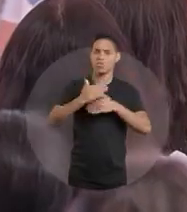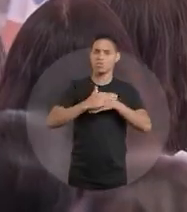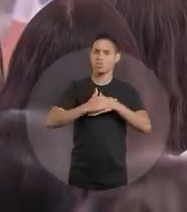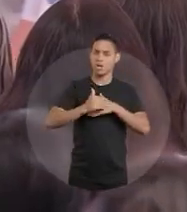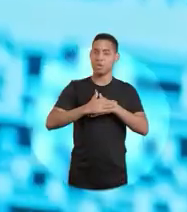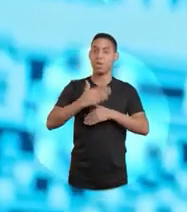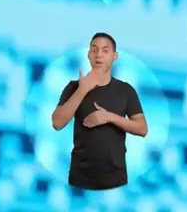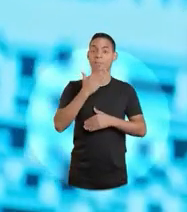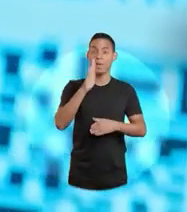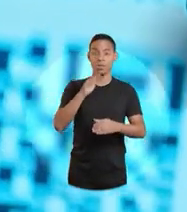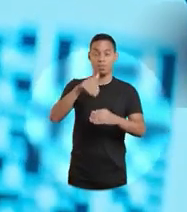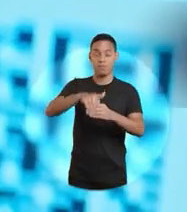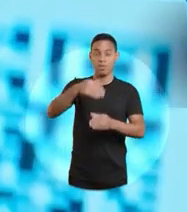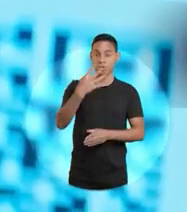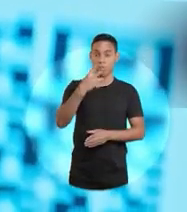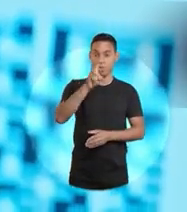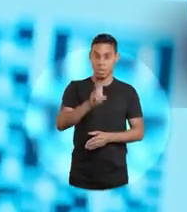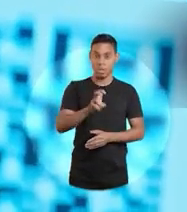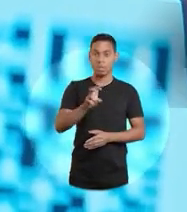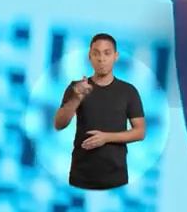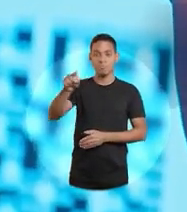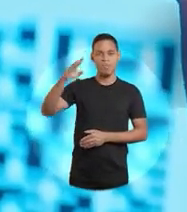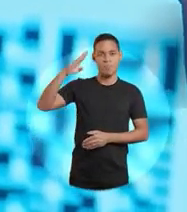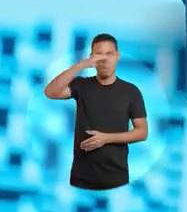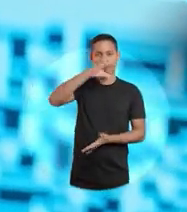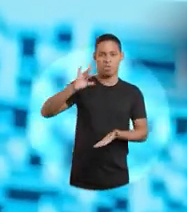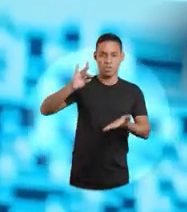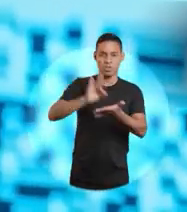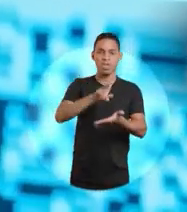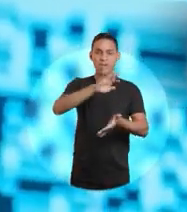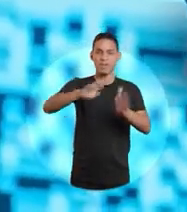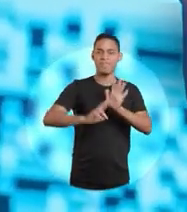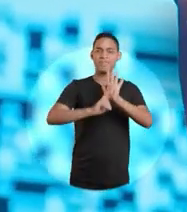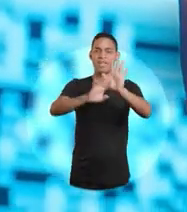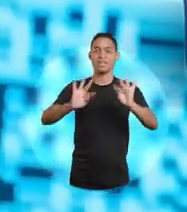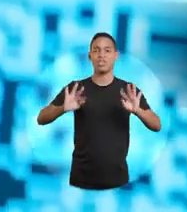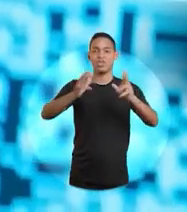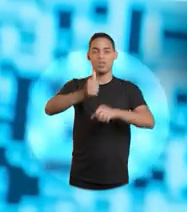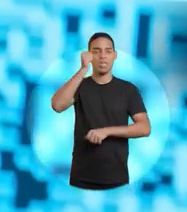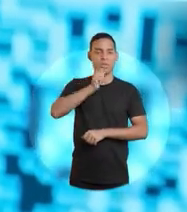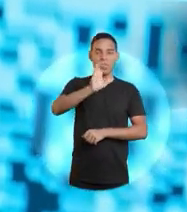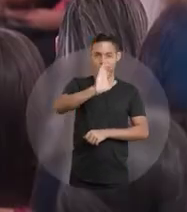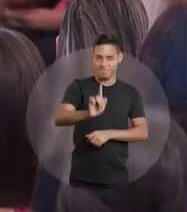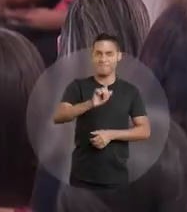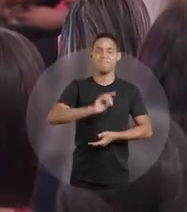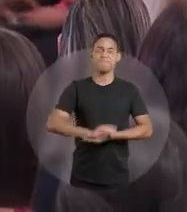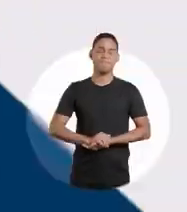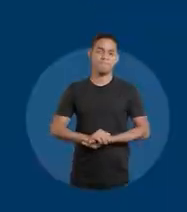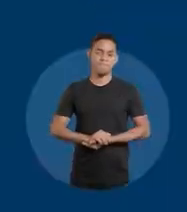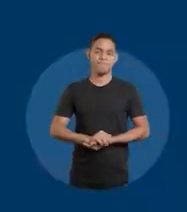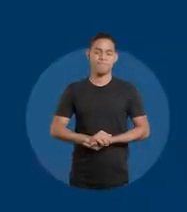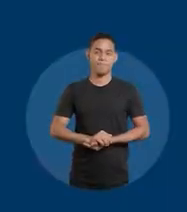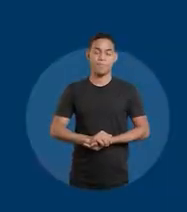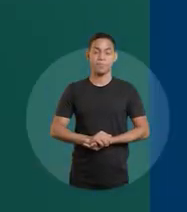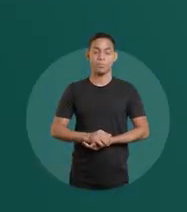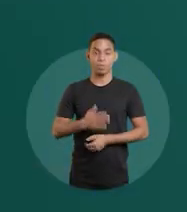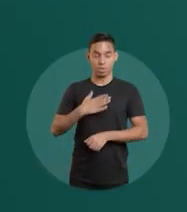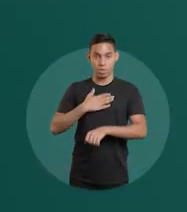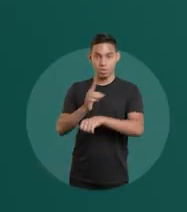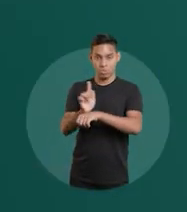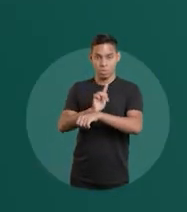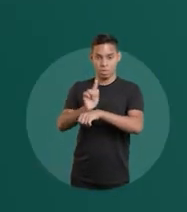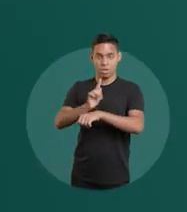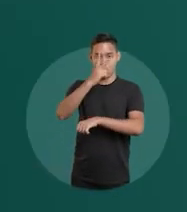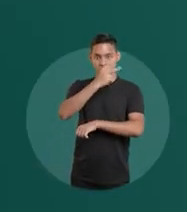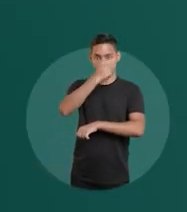Agradeço o carinho e peço o voto pro 45, porque o Beto de verdade vai dar voz para todas as mulheres de Campo Grande. Minha